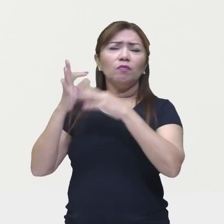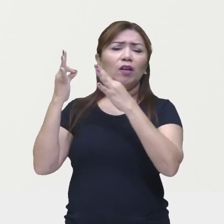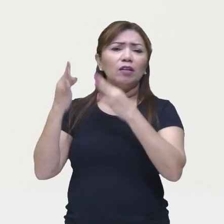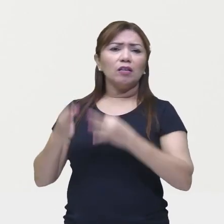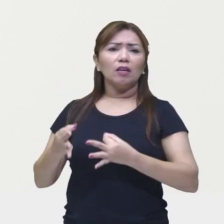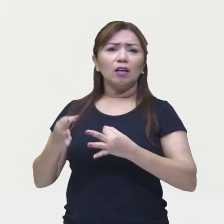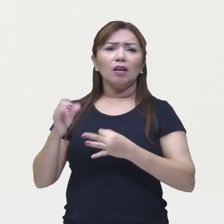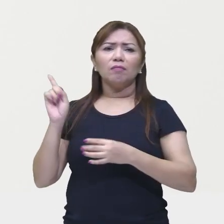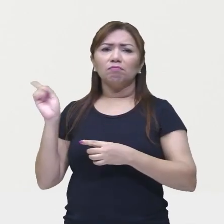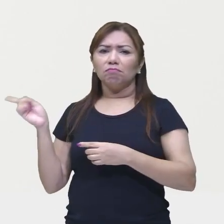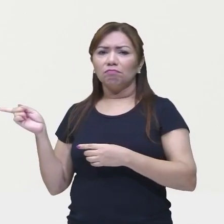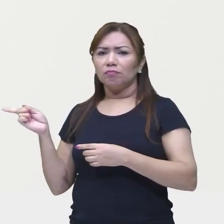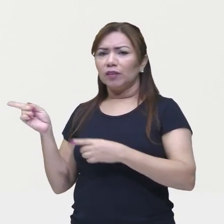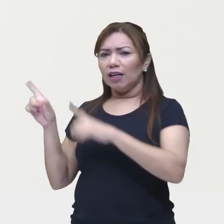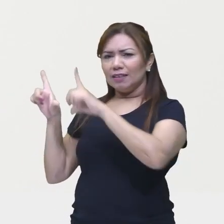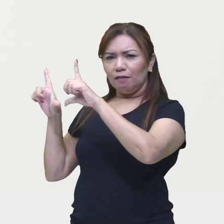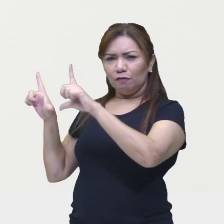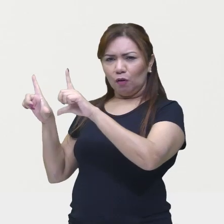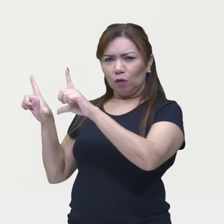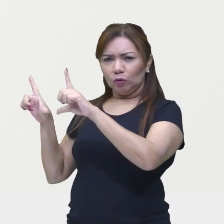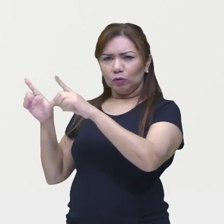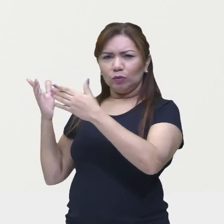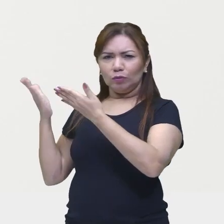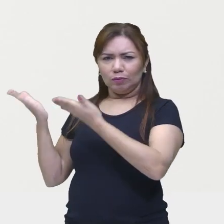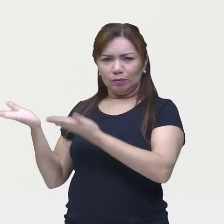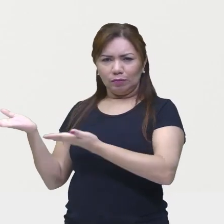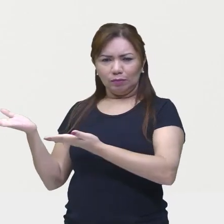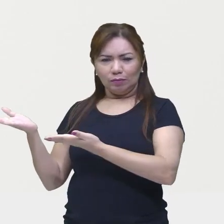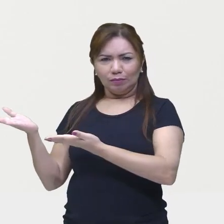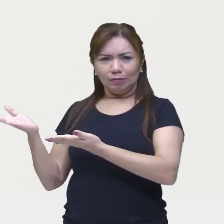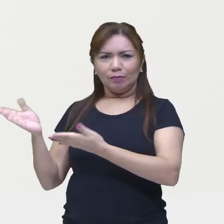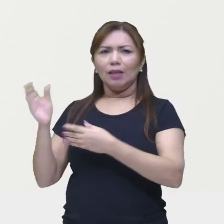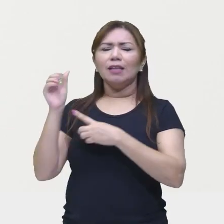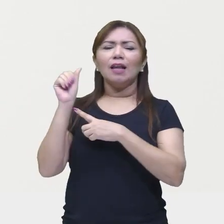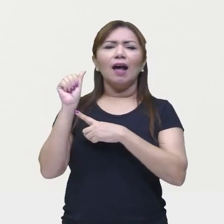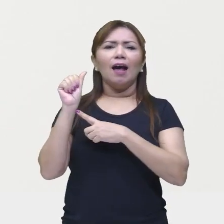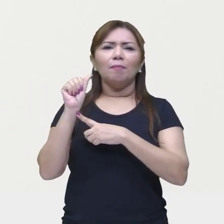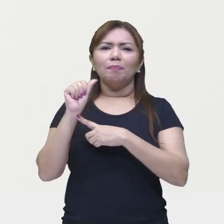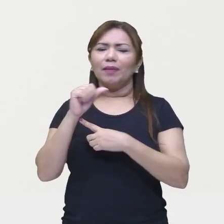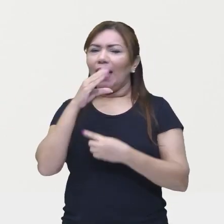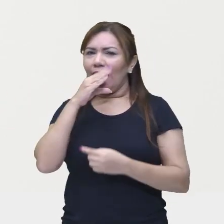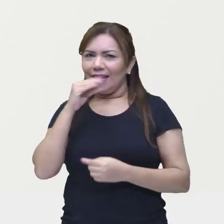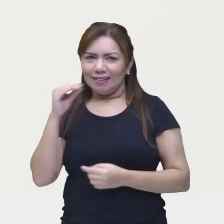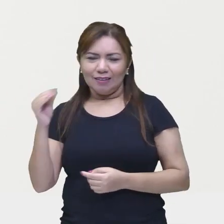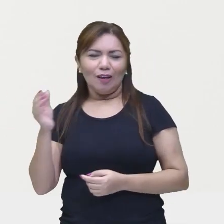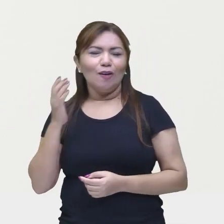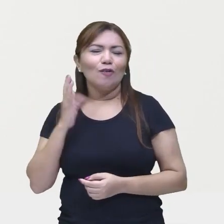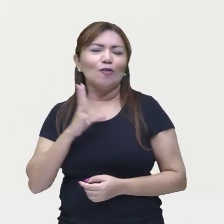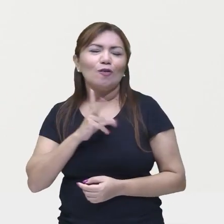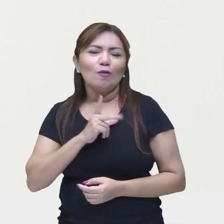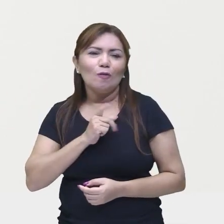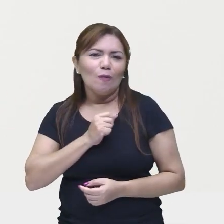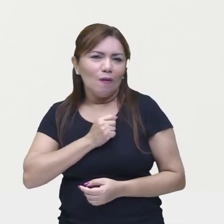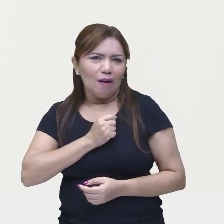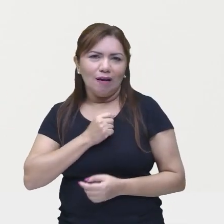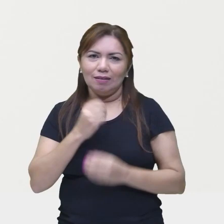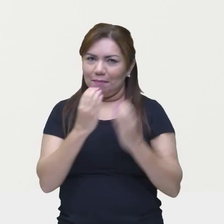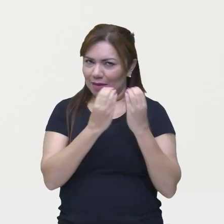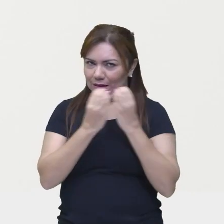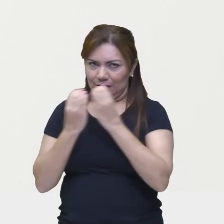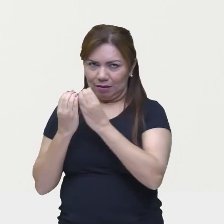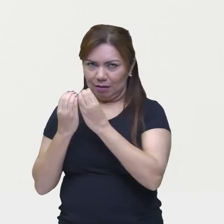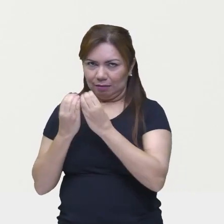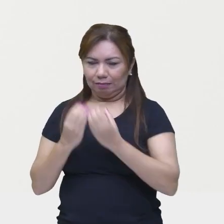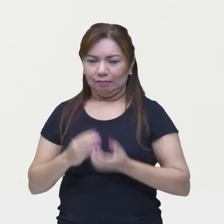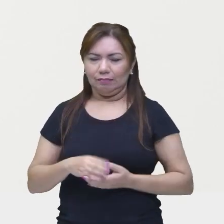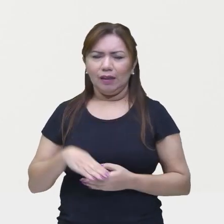essa imagem é o nosso texto. Letra A, a criança adora melancia? Letra